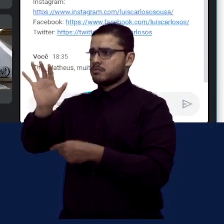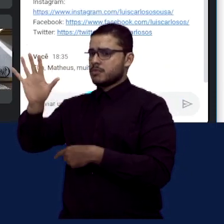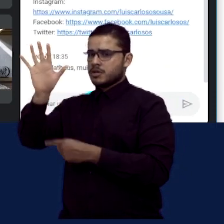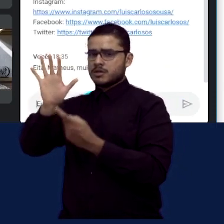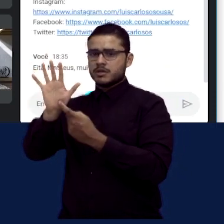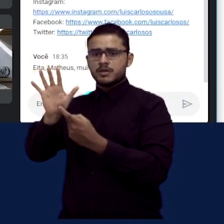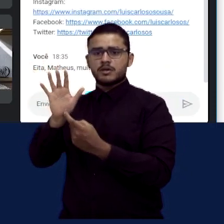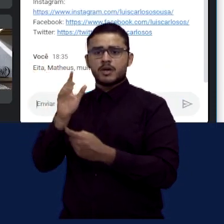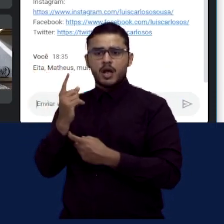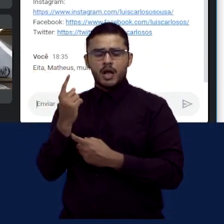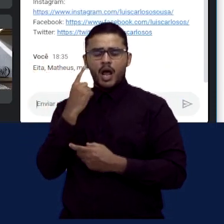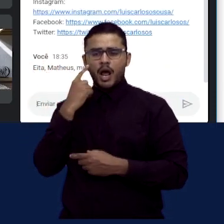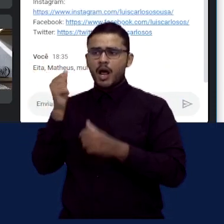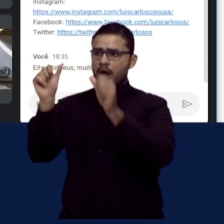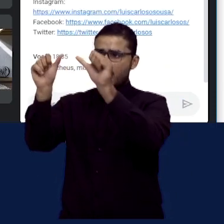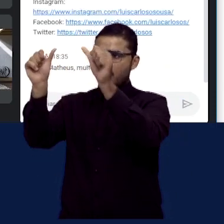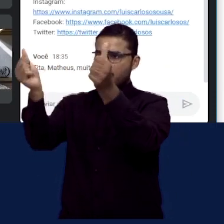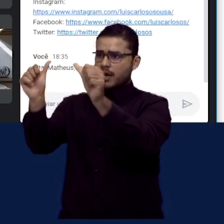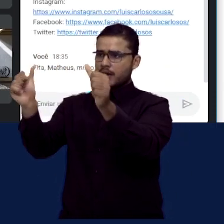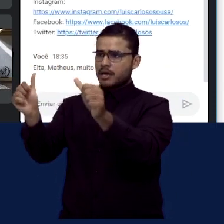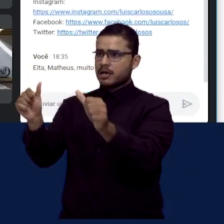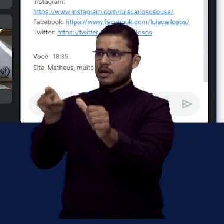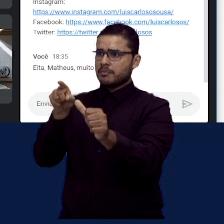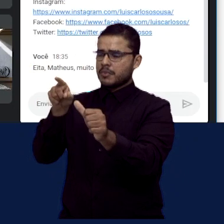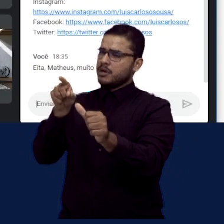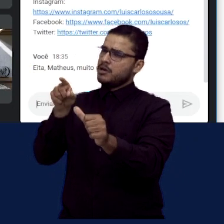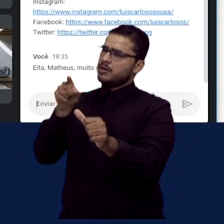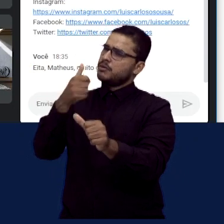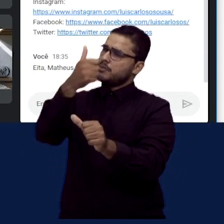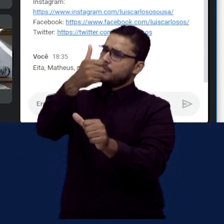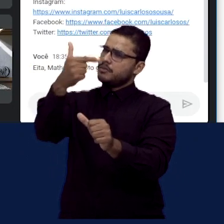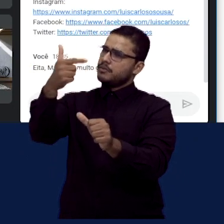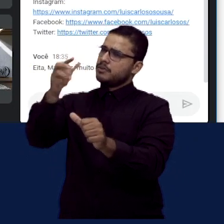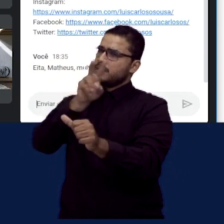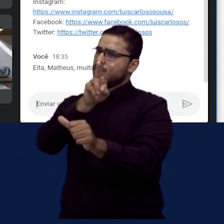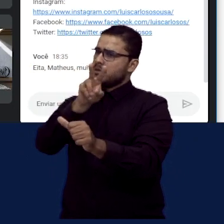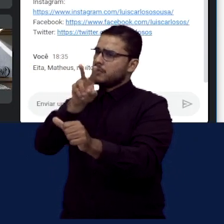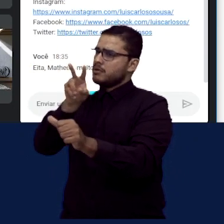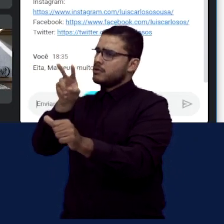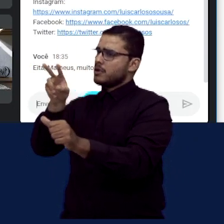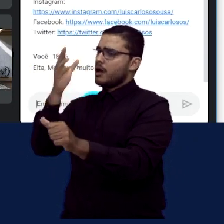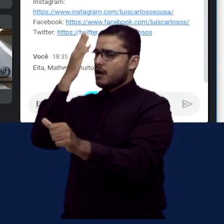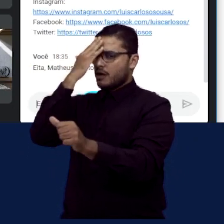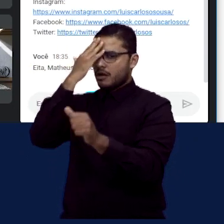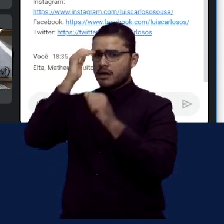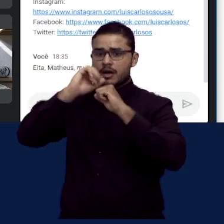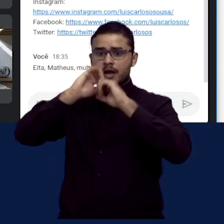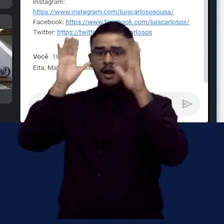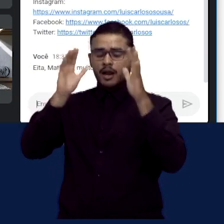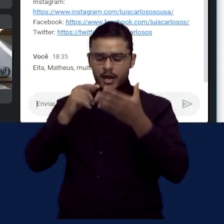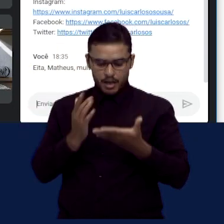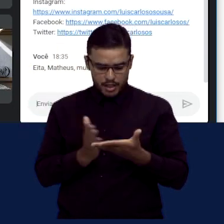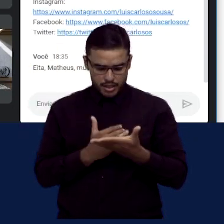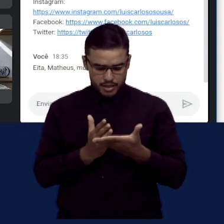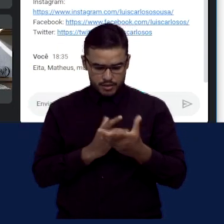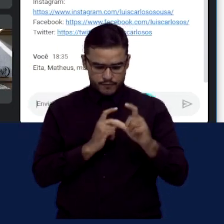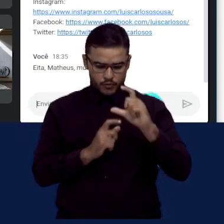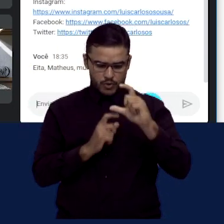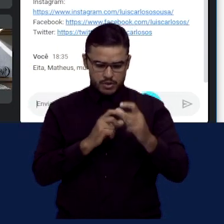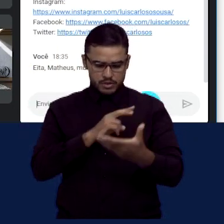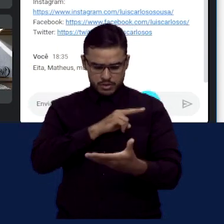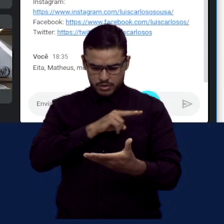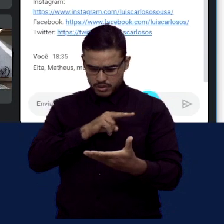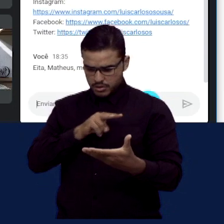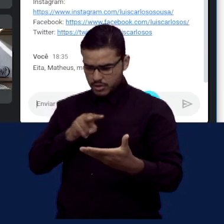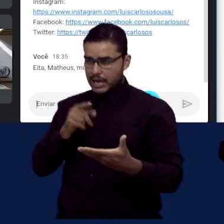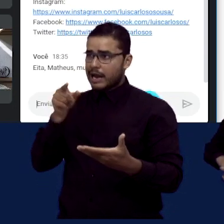funcionar sozinhas, mas quando elas são combinadas, elas estão contando algo. Elas têm ali